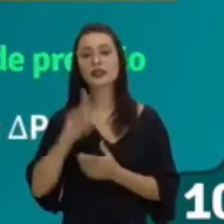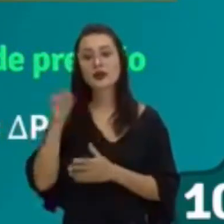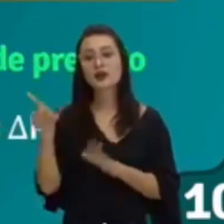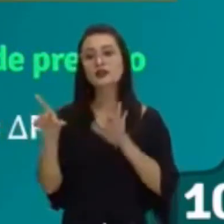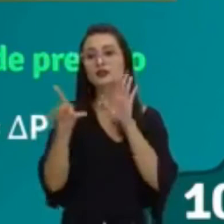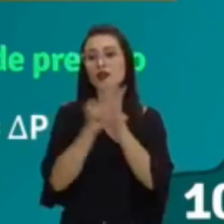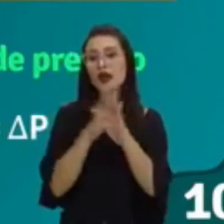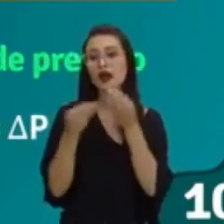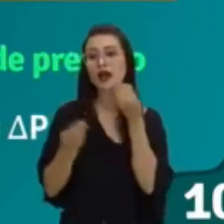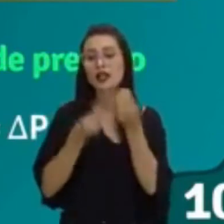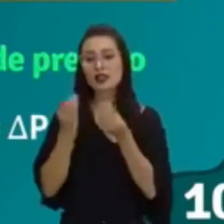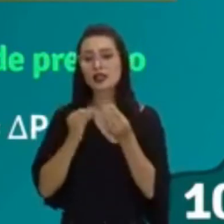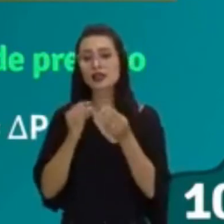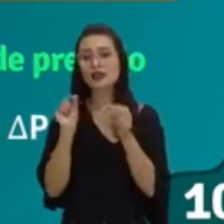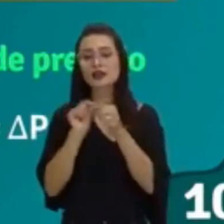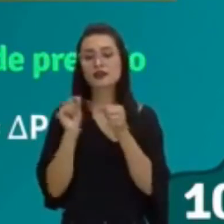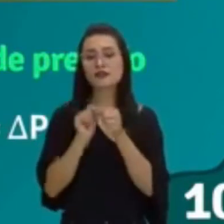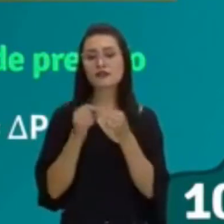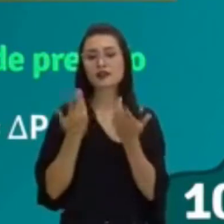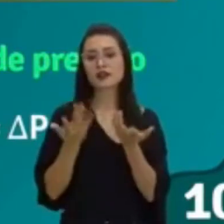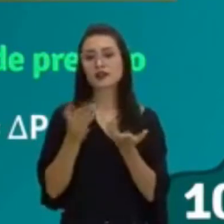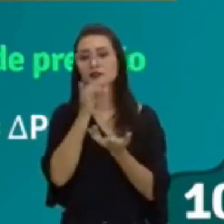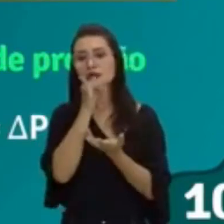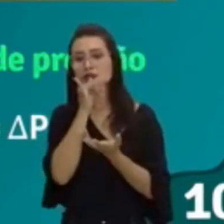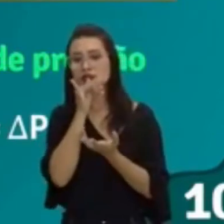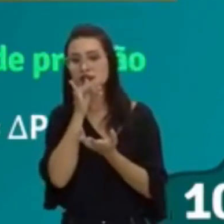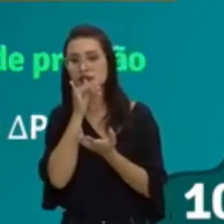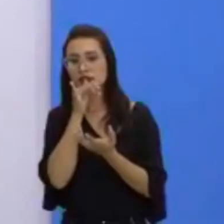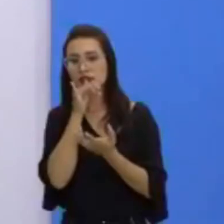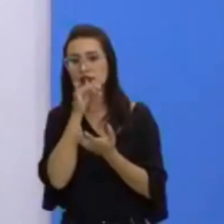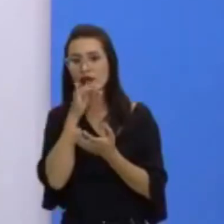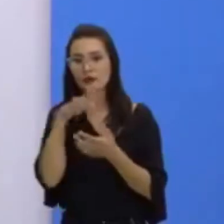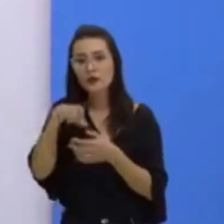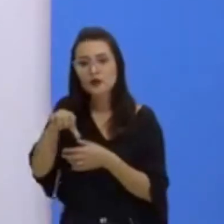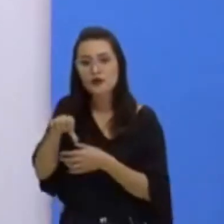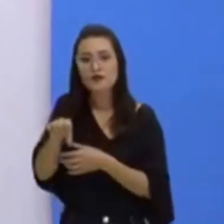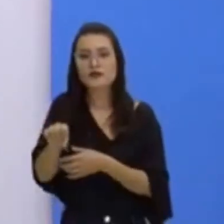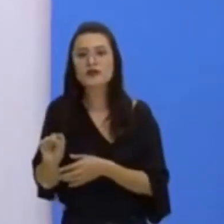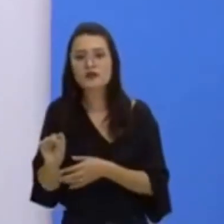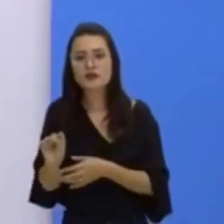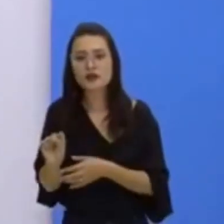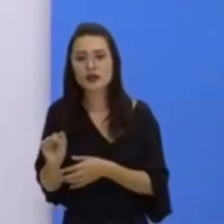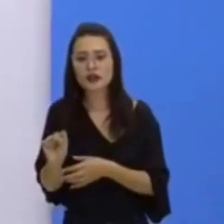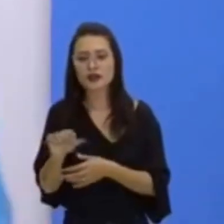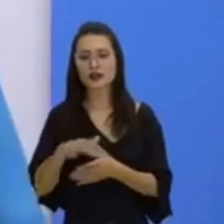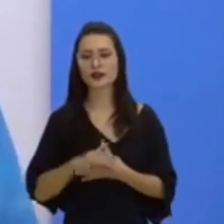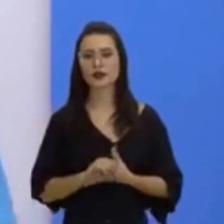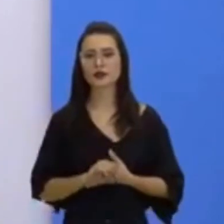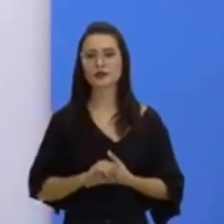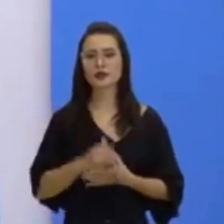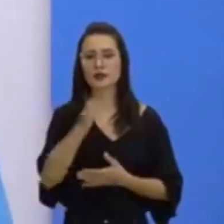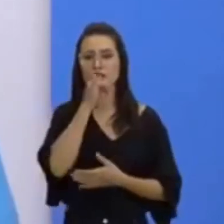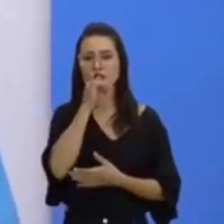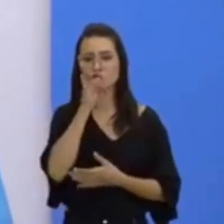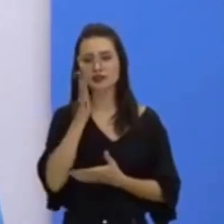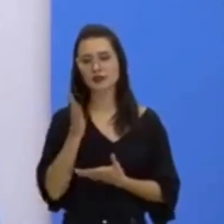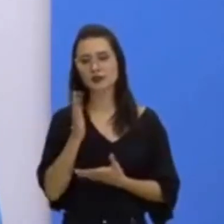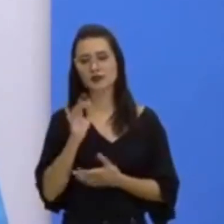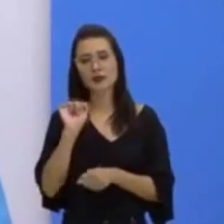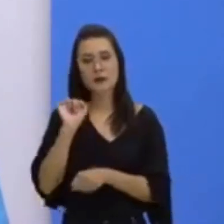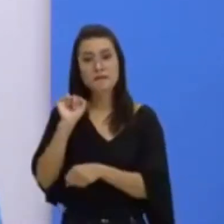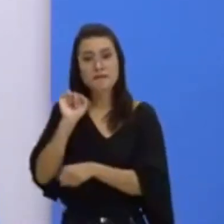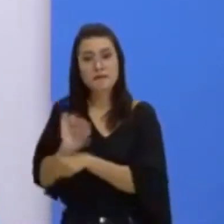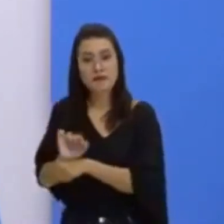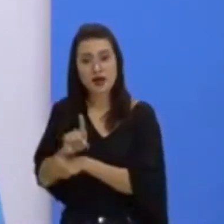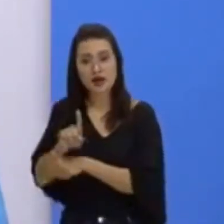de funcionamento, por exemplo, pessoal, do freio hidráulico. No freio hidráulico, você aplica